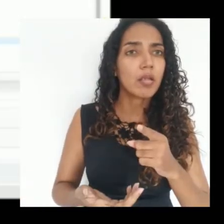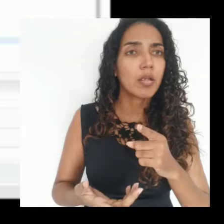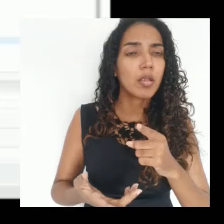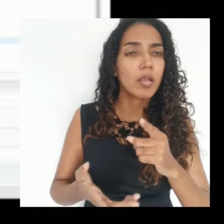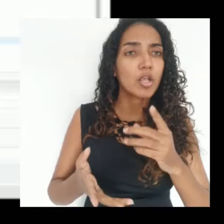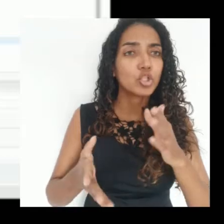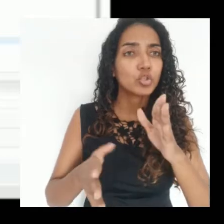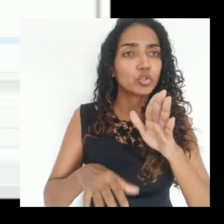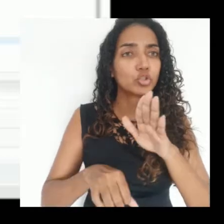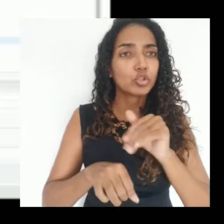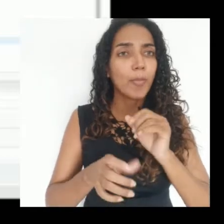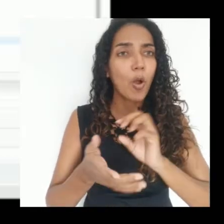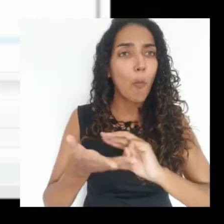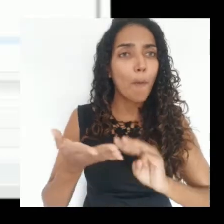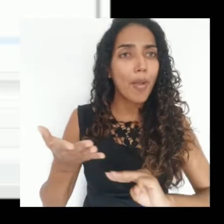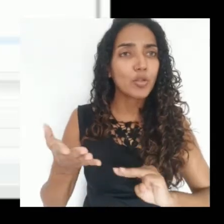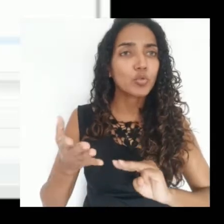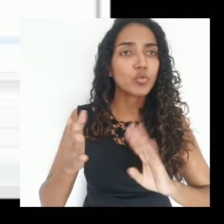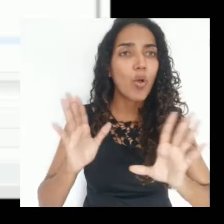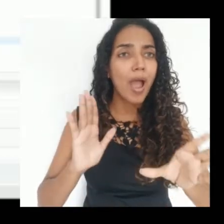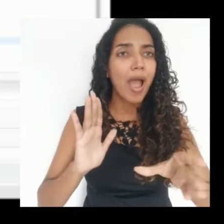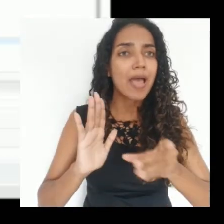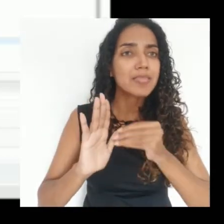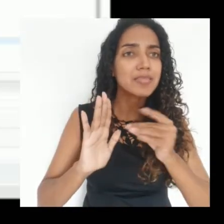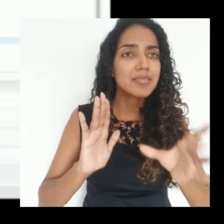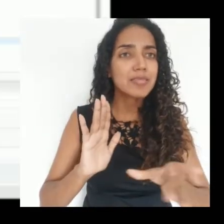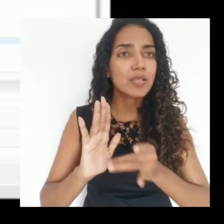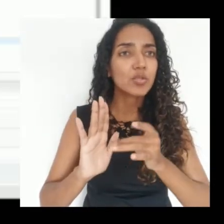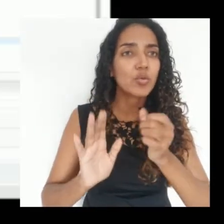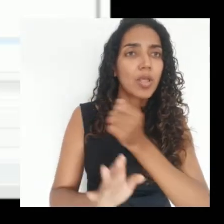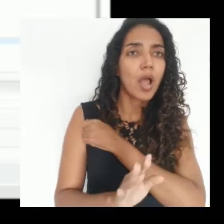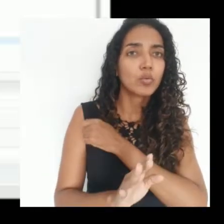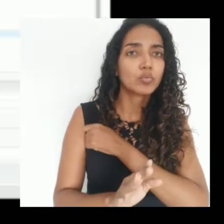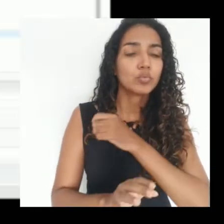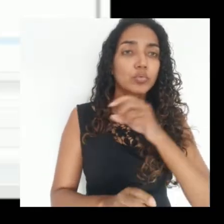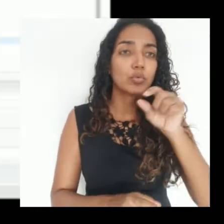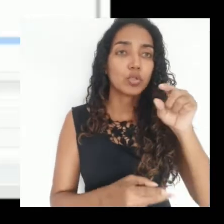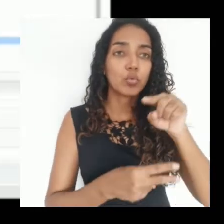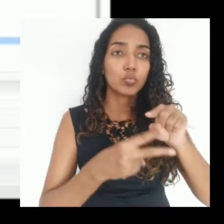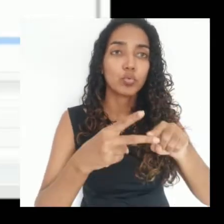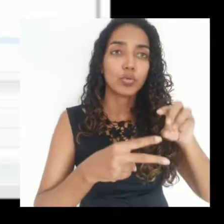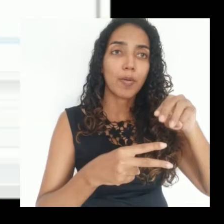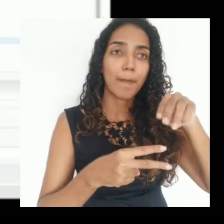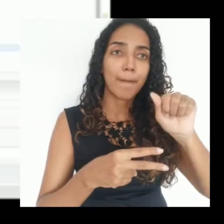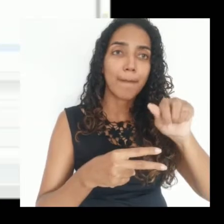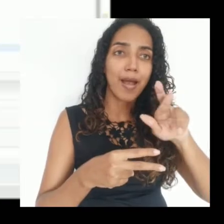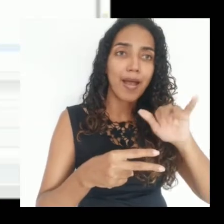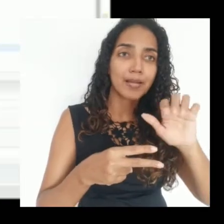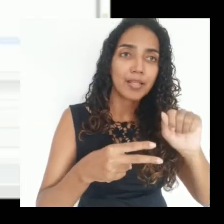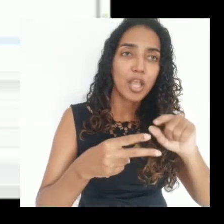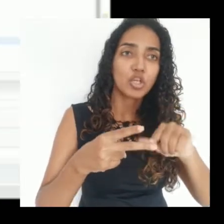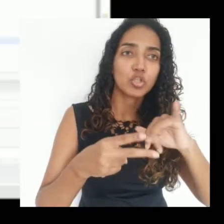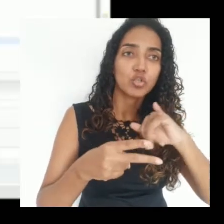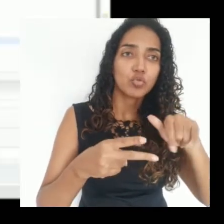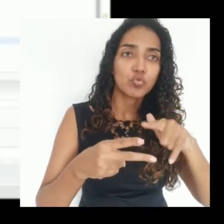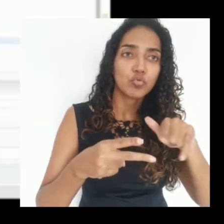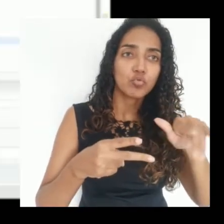método adicionar aluno, passando Maria e passando João.